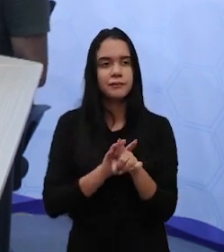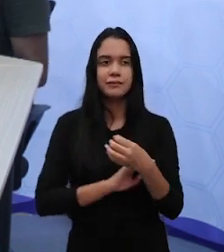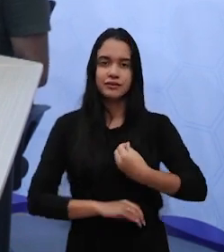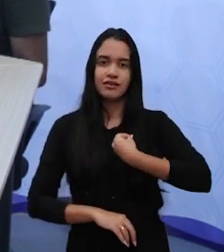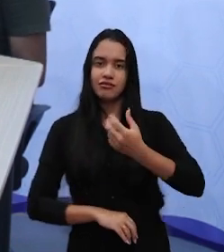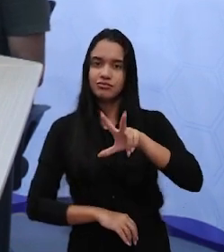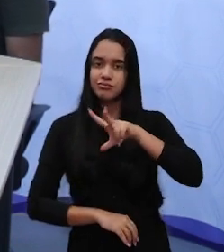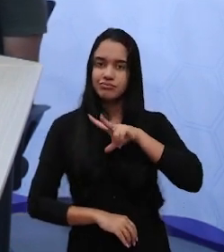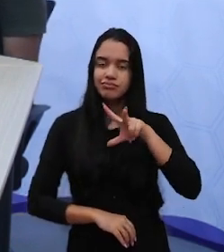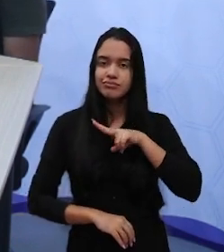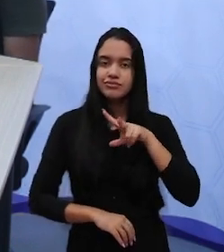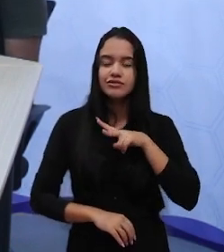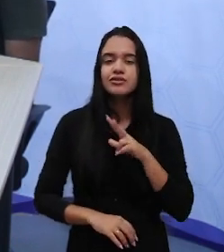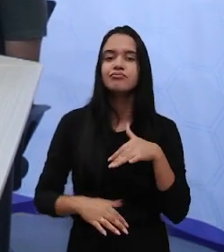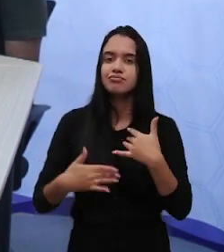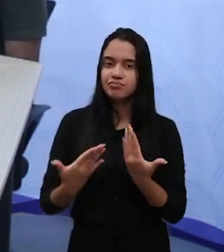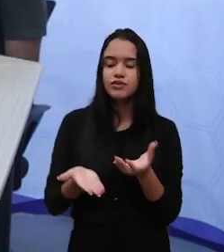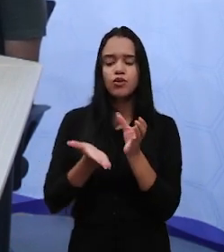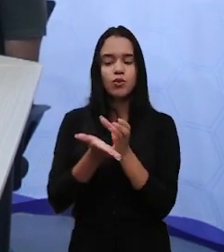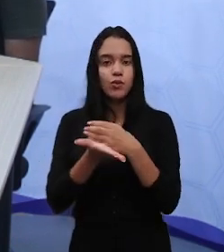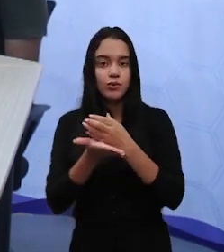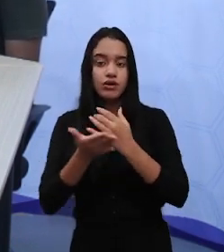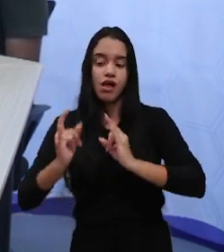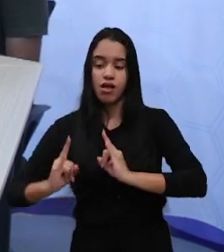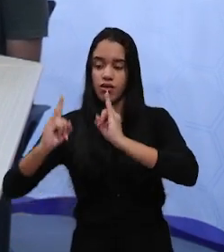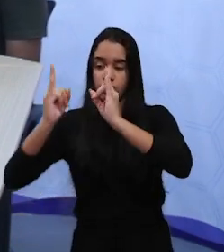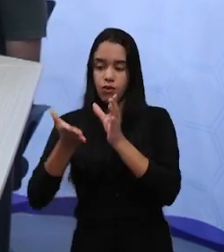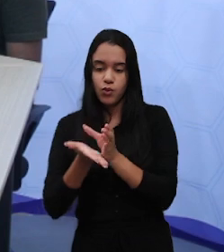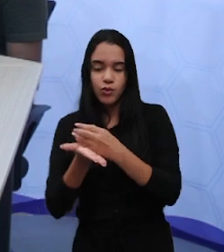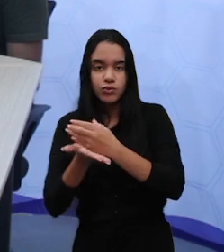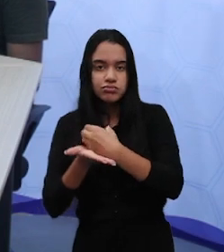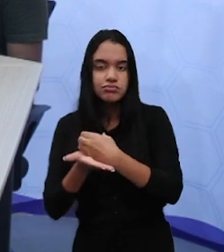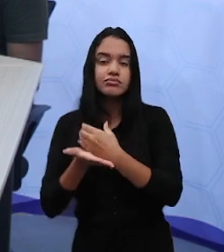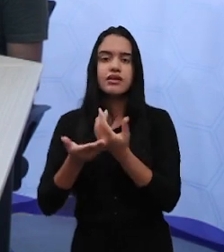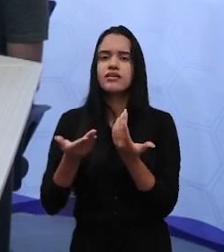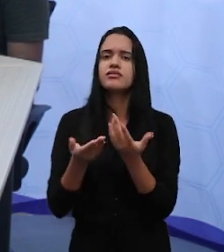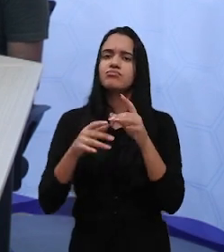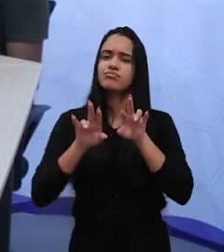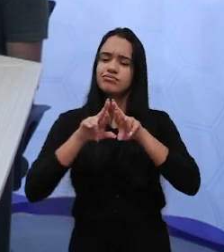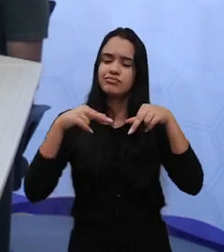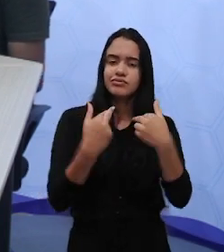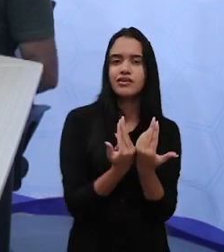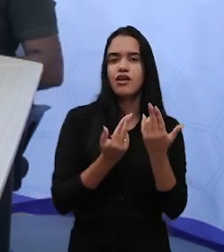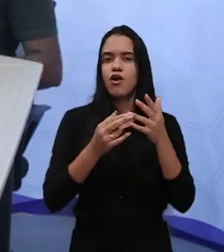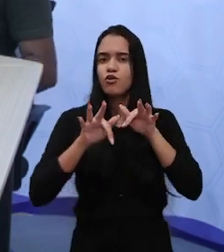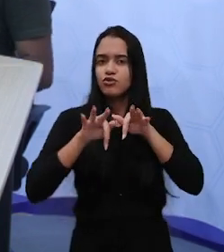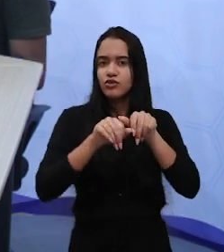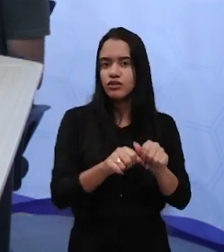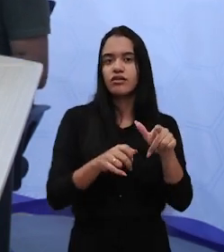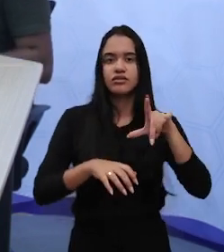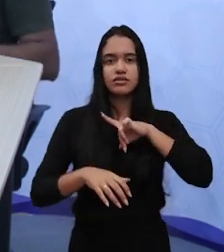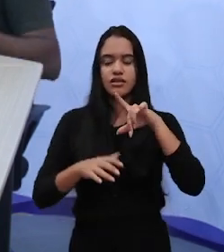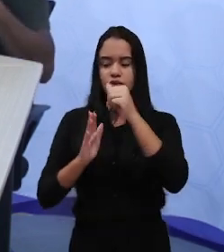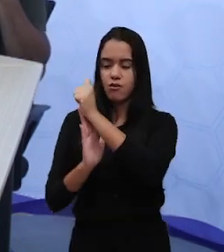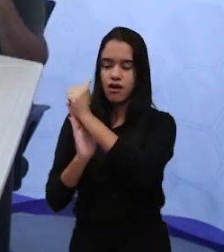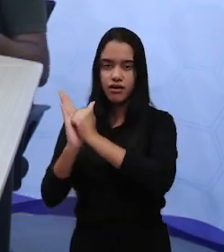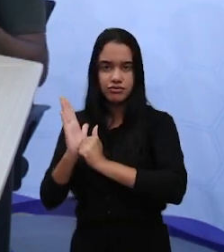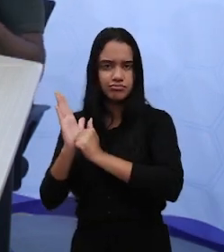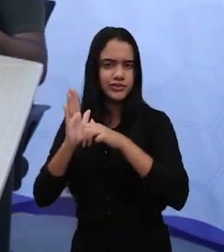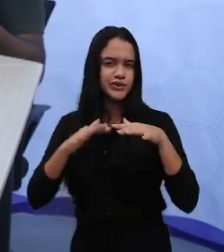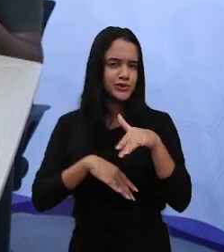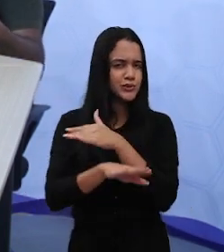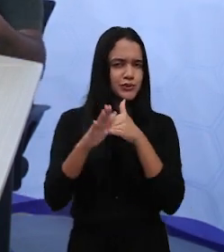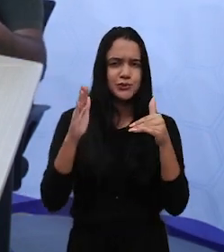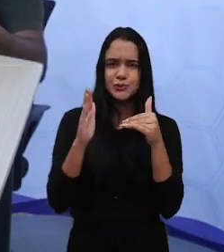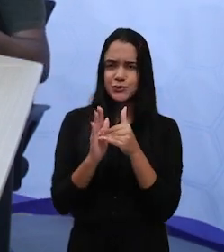nessa esfera mais privada. Então, os condomínios, por exemplo, ao final de cada reunião de condomínio, há uma ata que é lavrada onde tudo o que